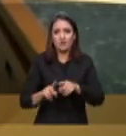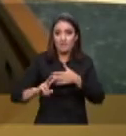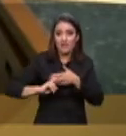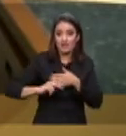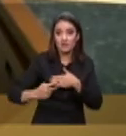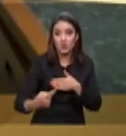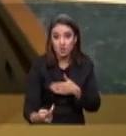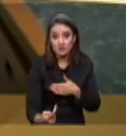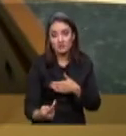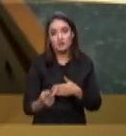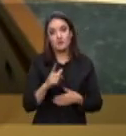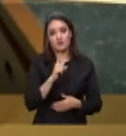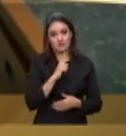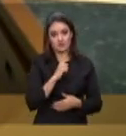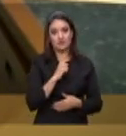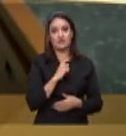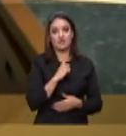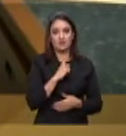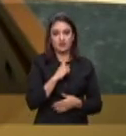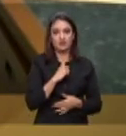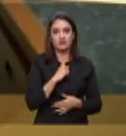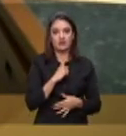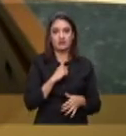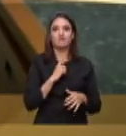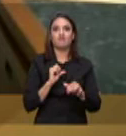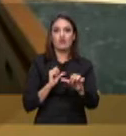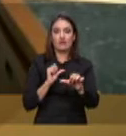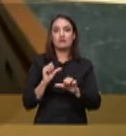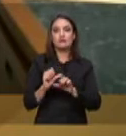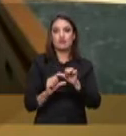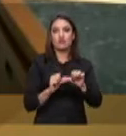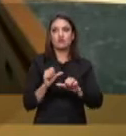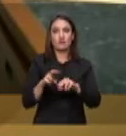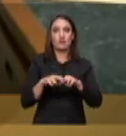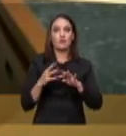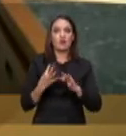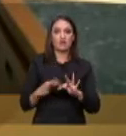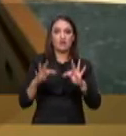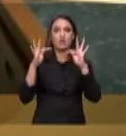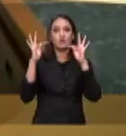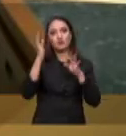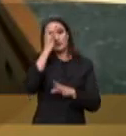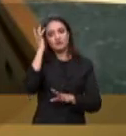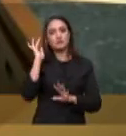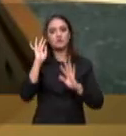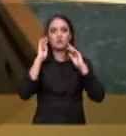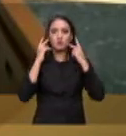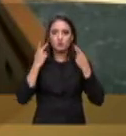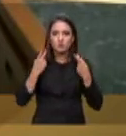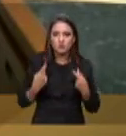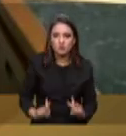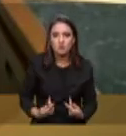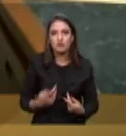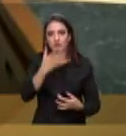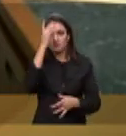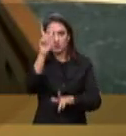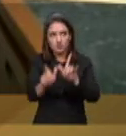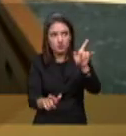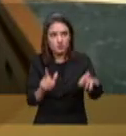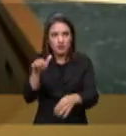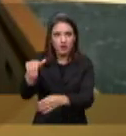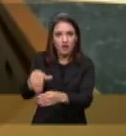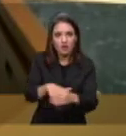consequências deste mundo transformado pela tecnologia, por seres humanos, incluídos os eleitores, que